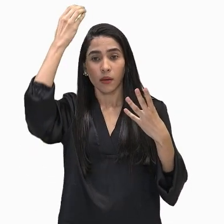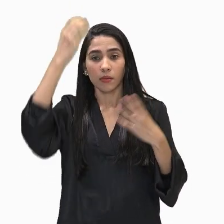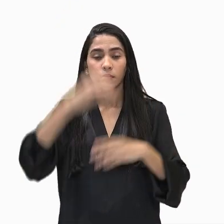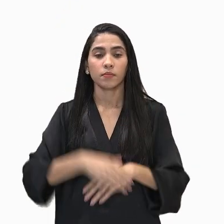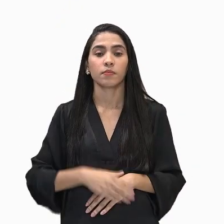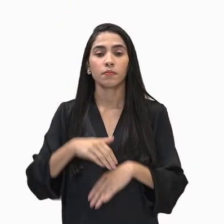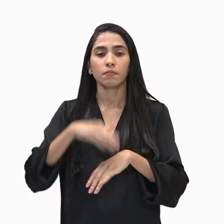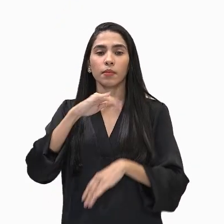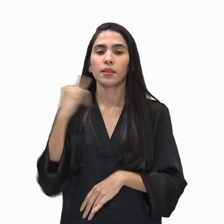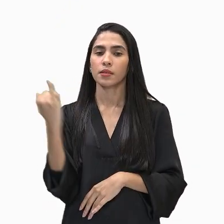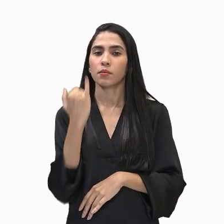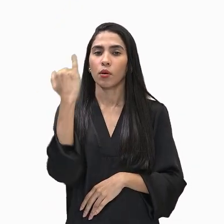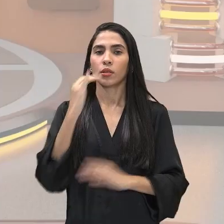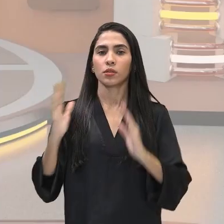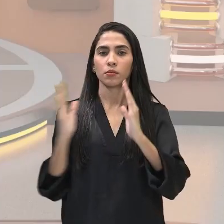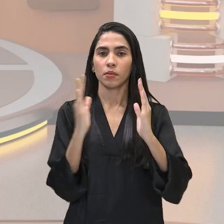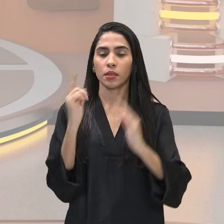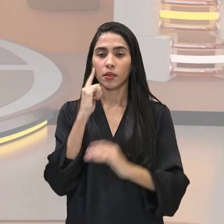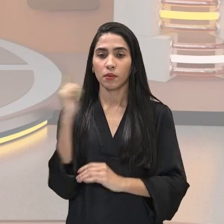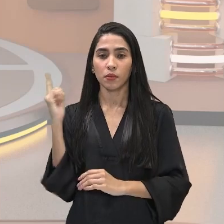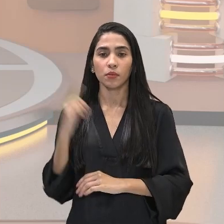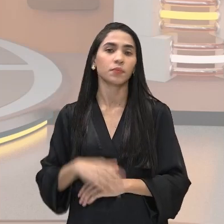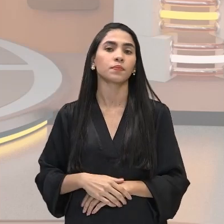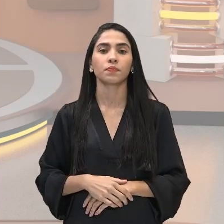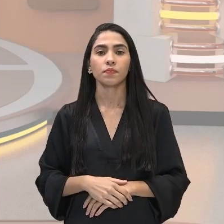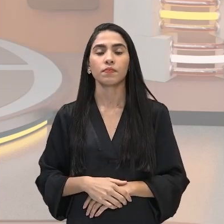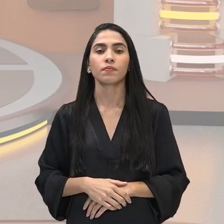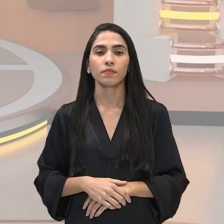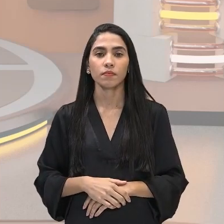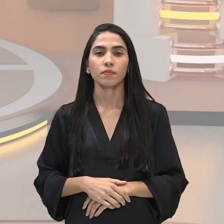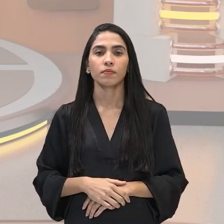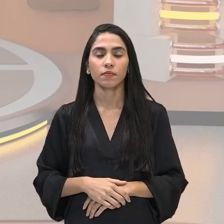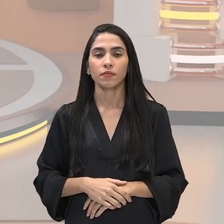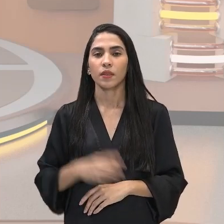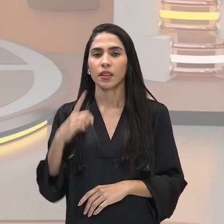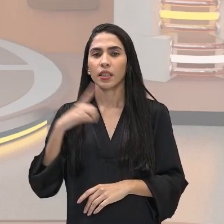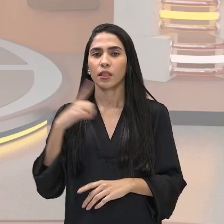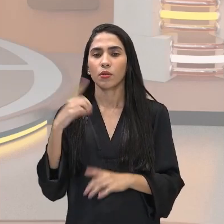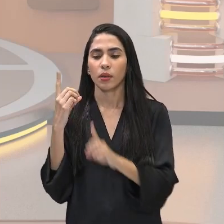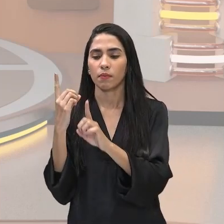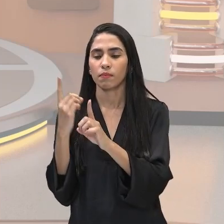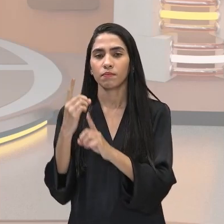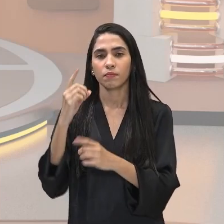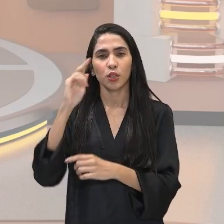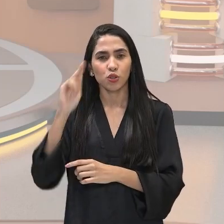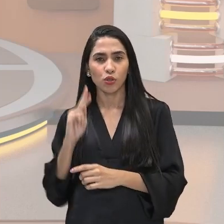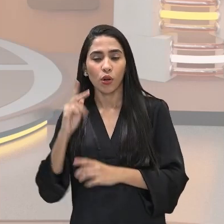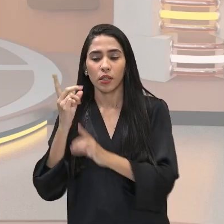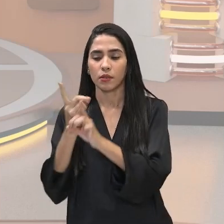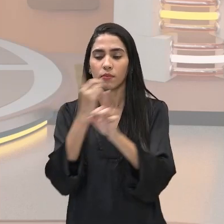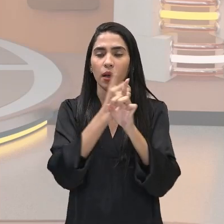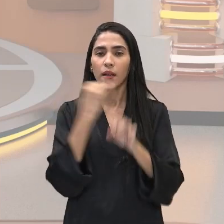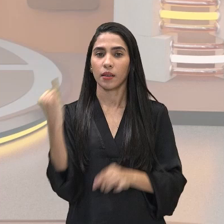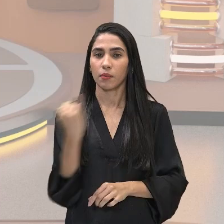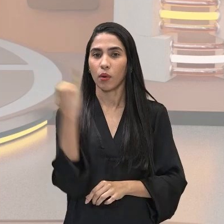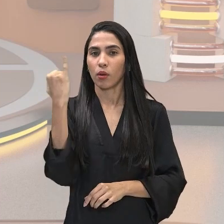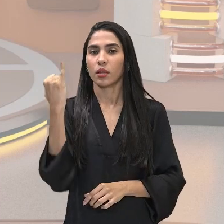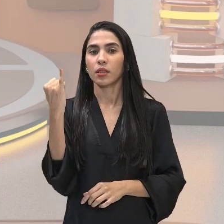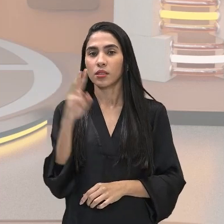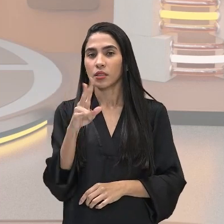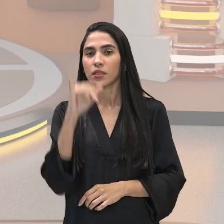mais importantes desse período aí, com grandes descobertas que vão mexer